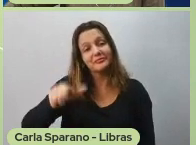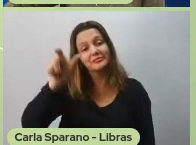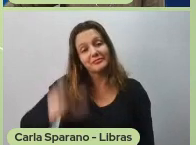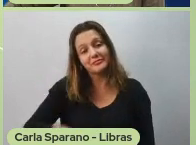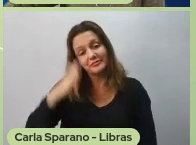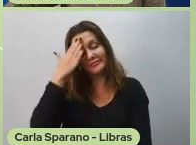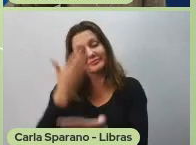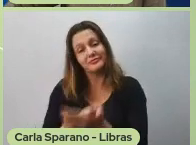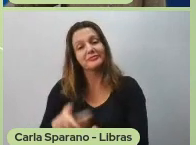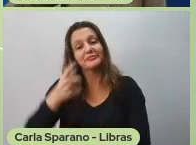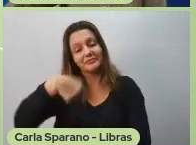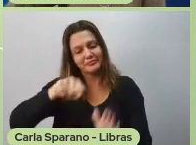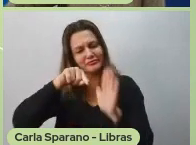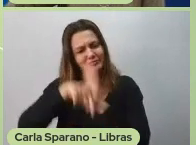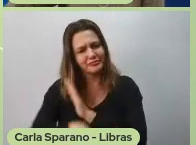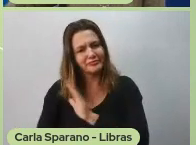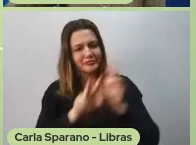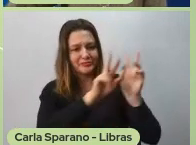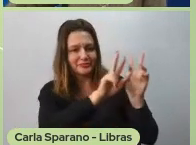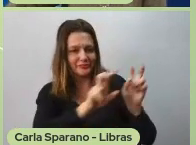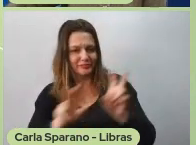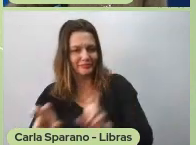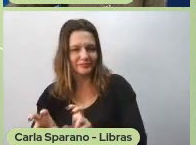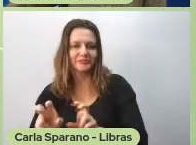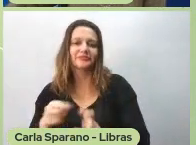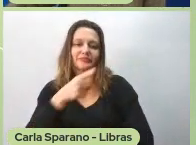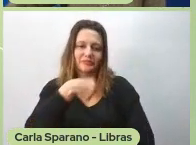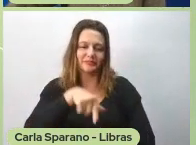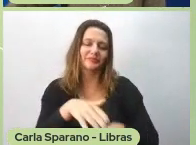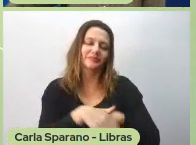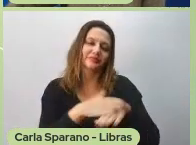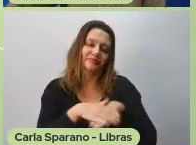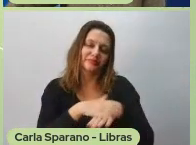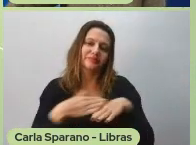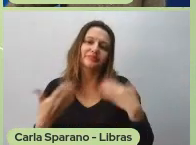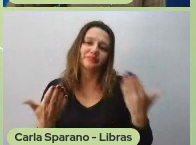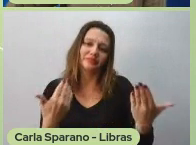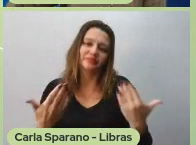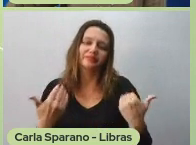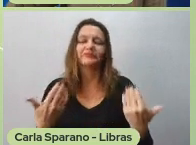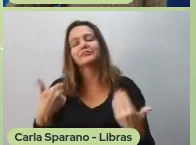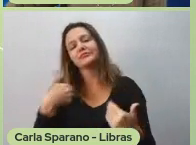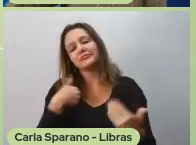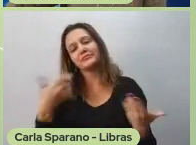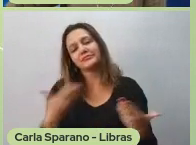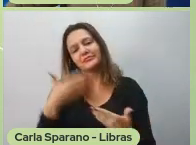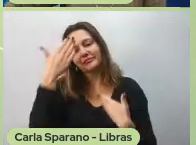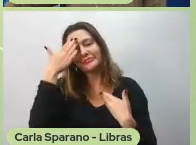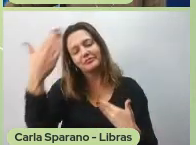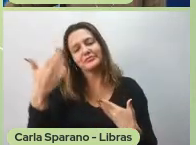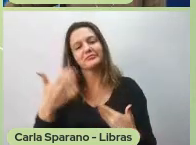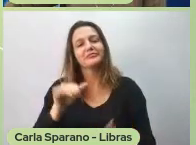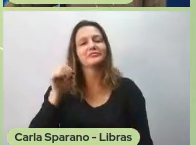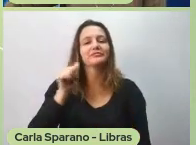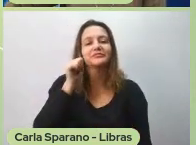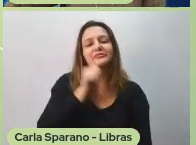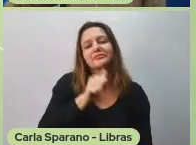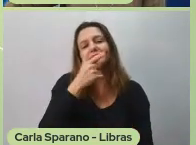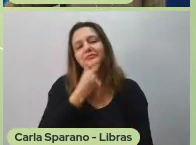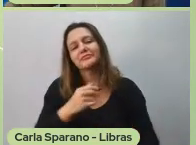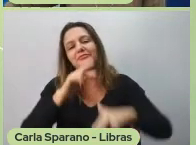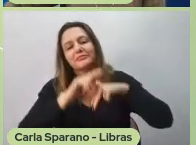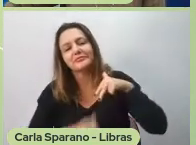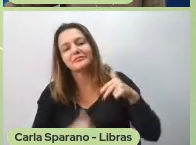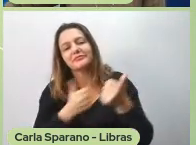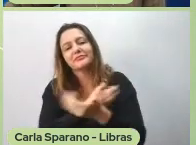um desses temas, acho que na nossa conversa, mas agradeço a todas e todos e todes por estar aqui hoje, para